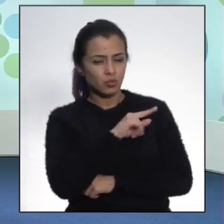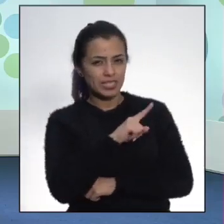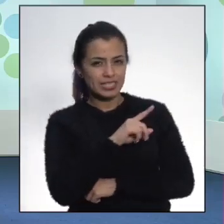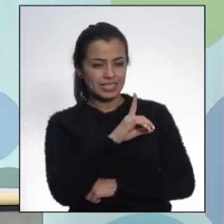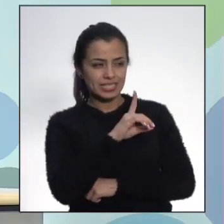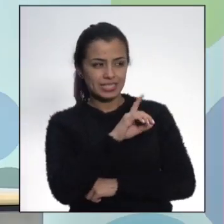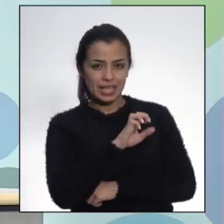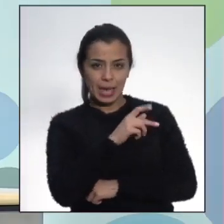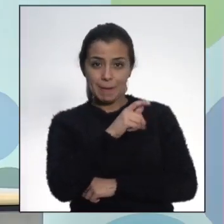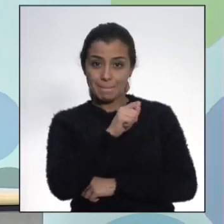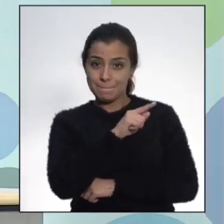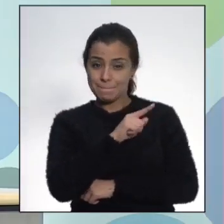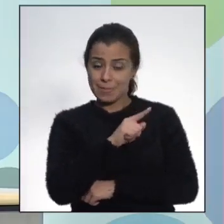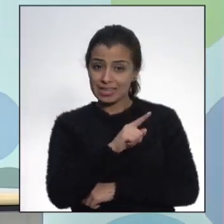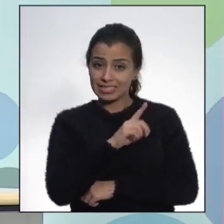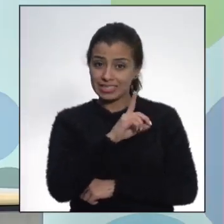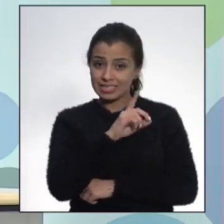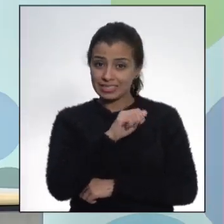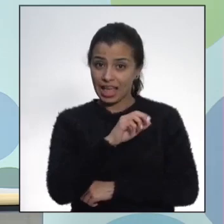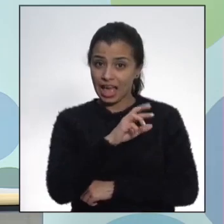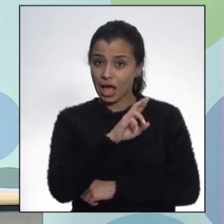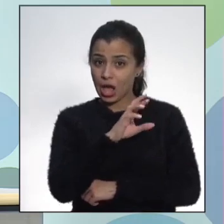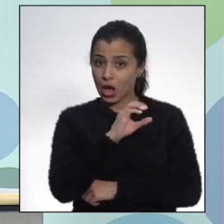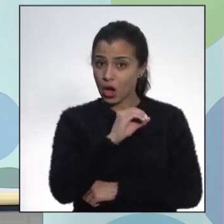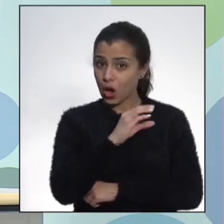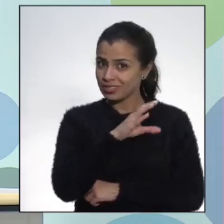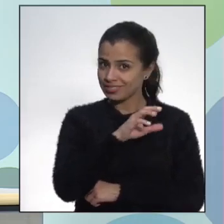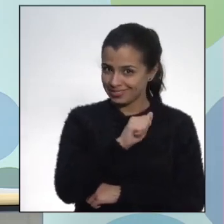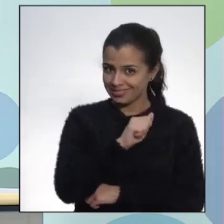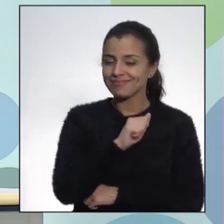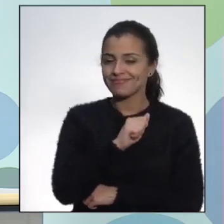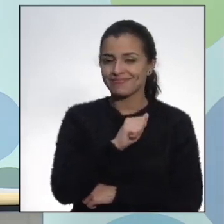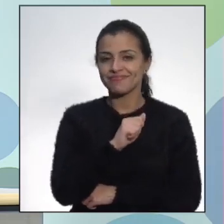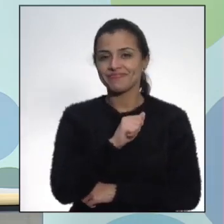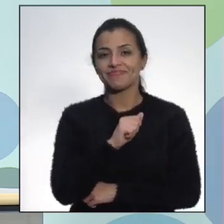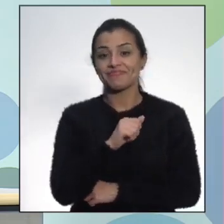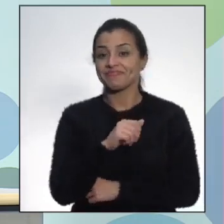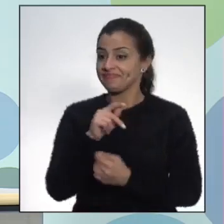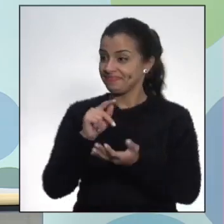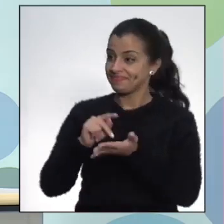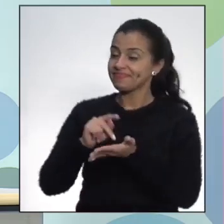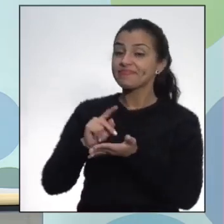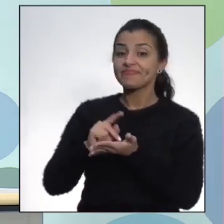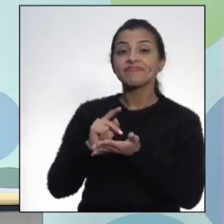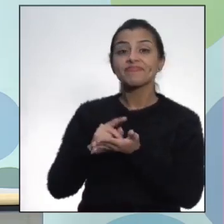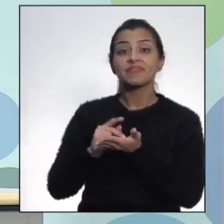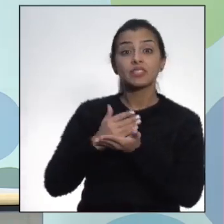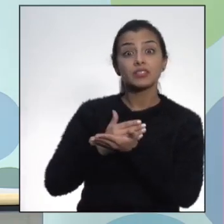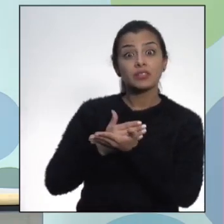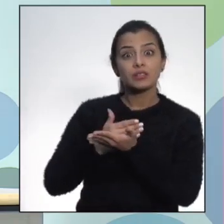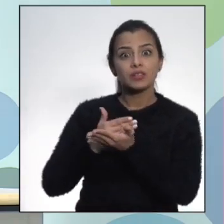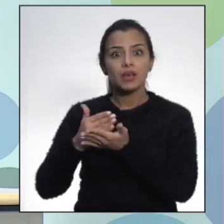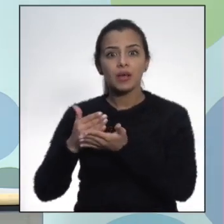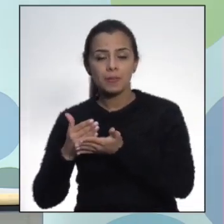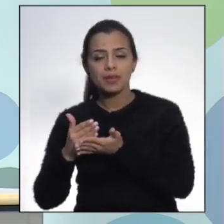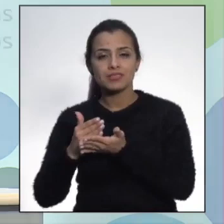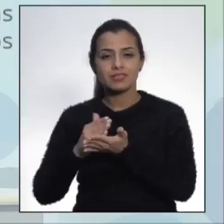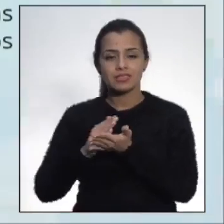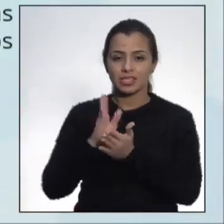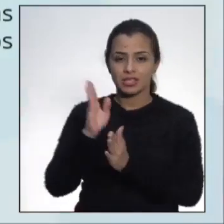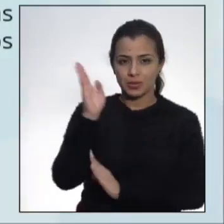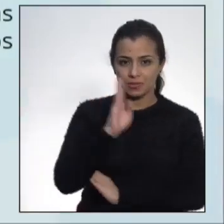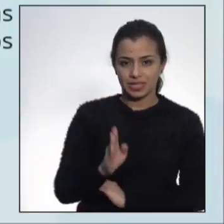Isso, Juiz de Paz da Roça, né? Foi pioneiro nesse tipo de texto no Brasil, né? Na qual ele foi representante. Na tela